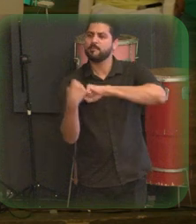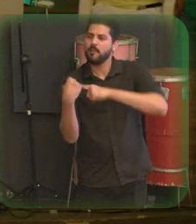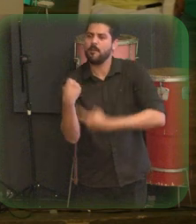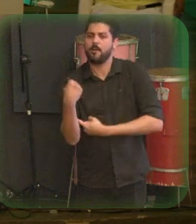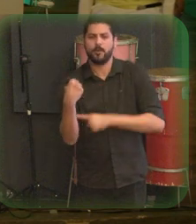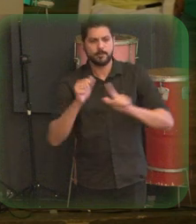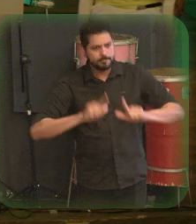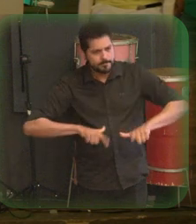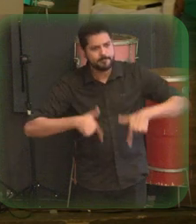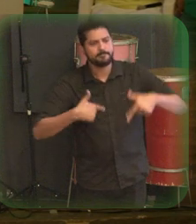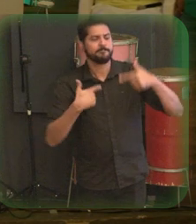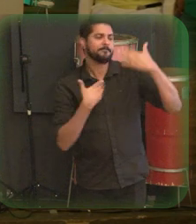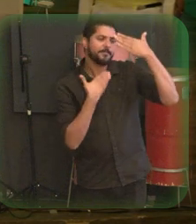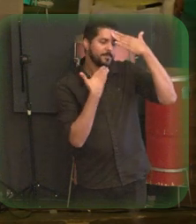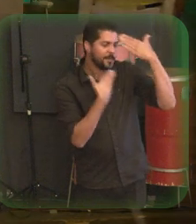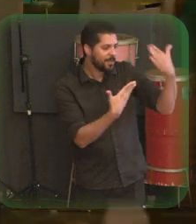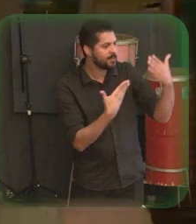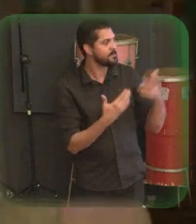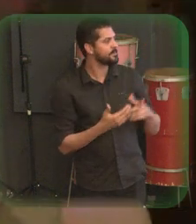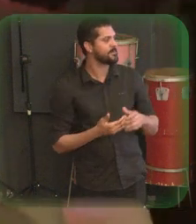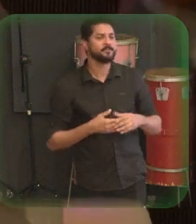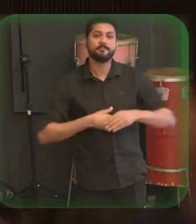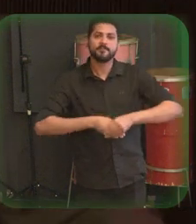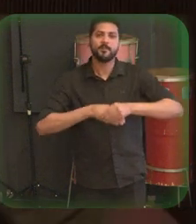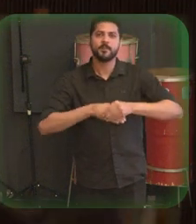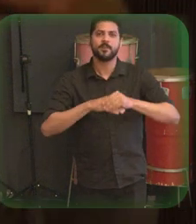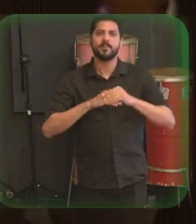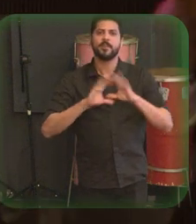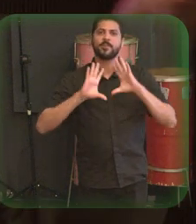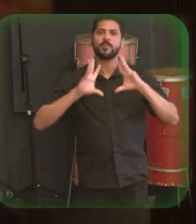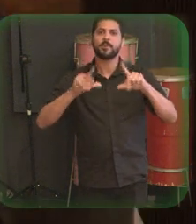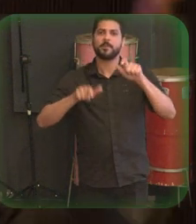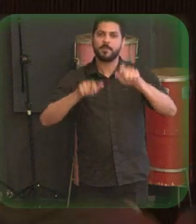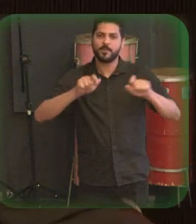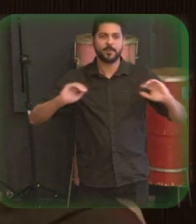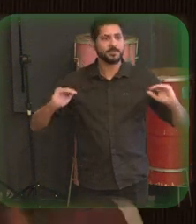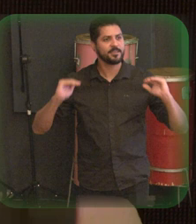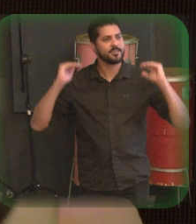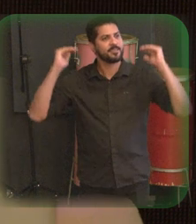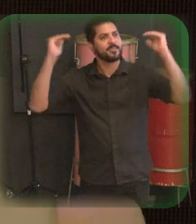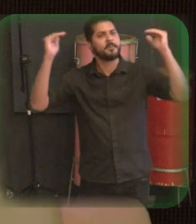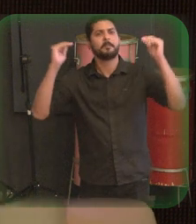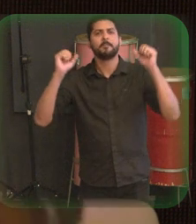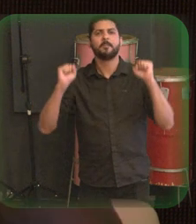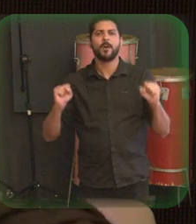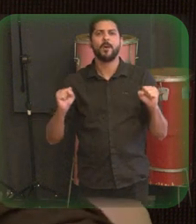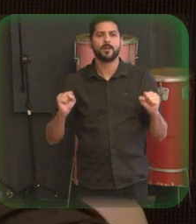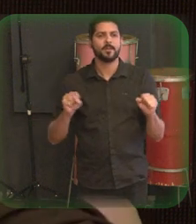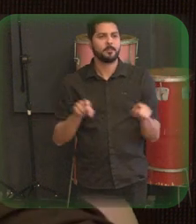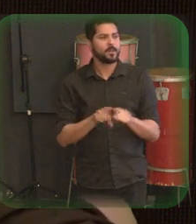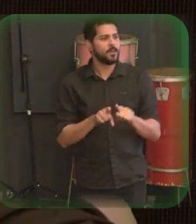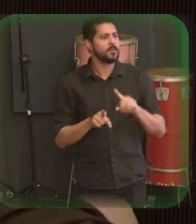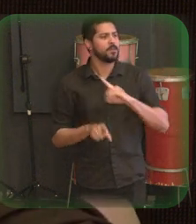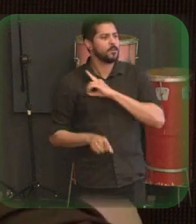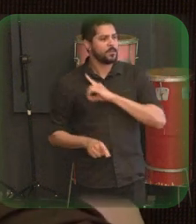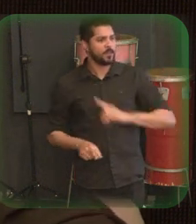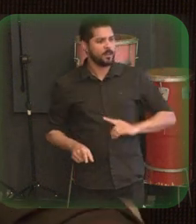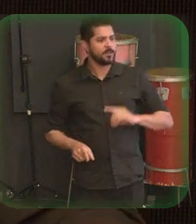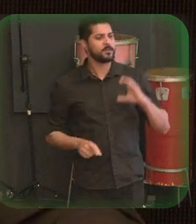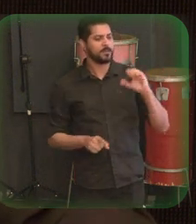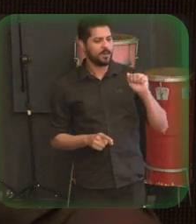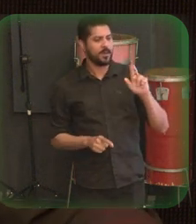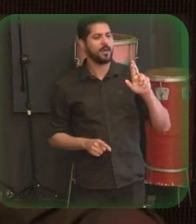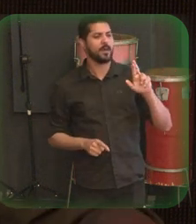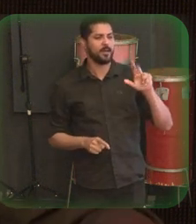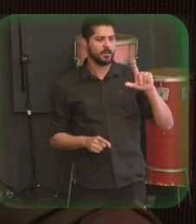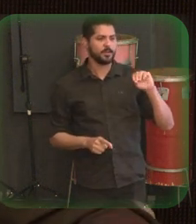obrigado. Cumprimentar todas as autoridades aqui, gente, eu vou acabar esquecendo certamente alguém, mas o deputado Carlos Veras está aqui conosco, sempre